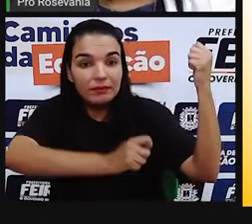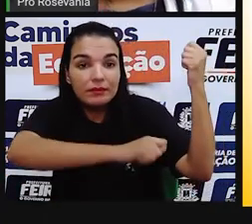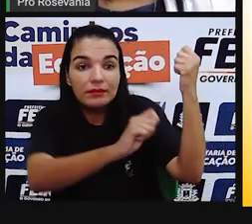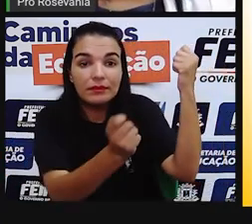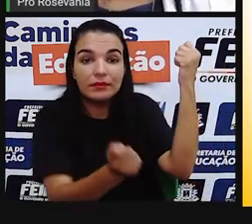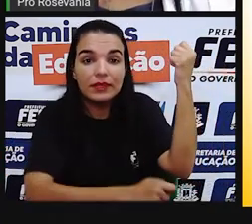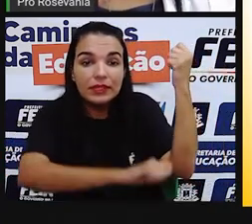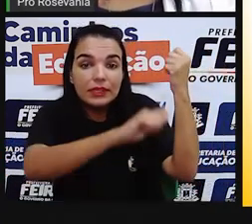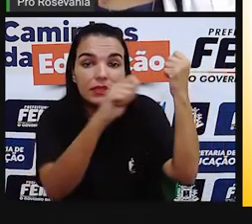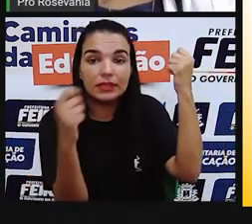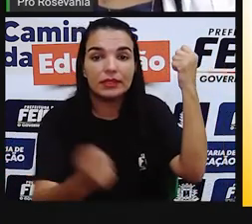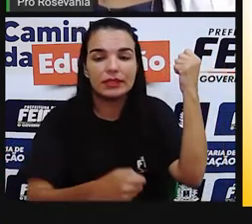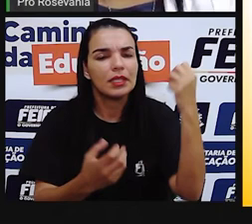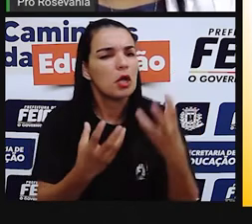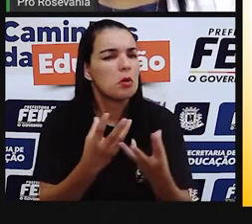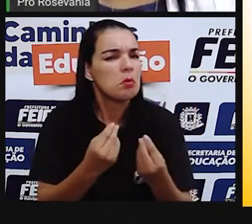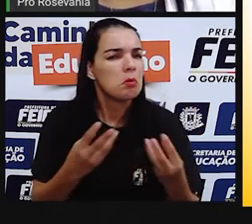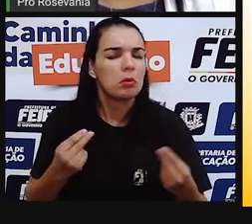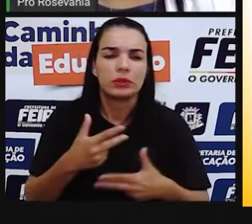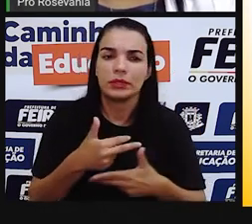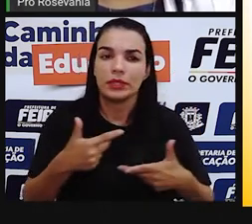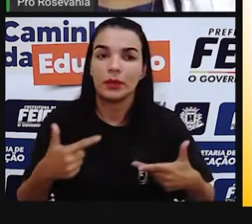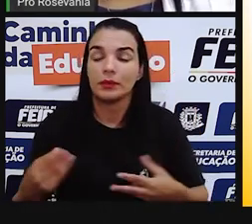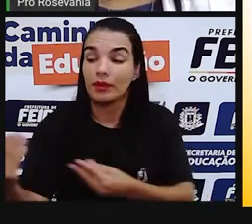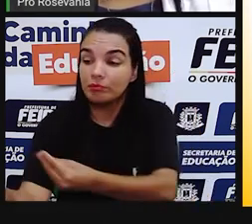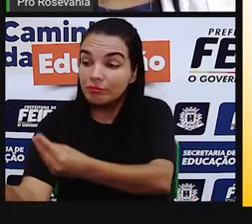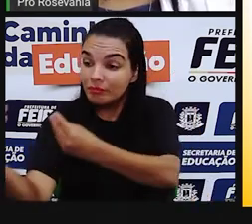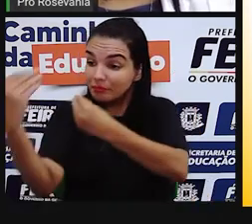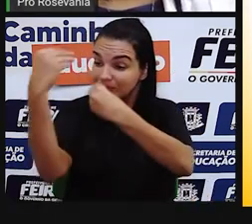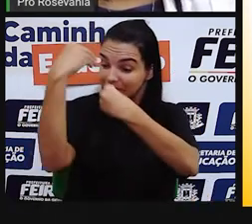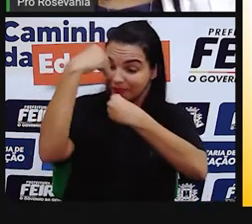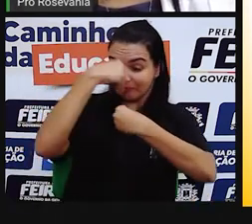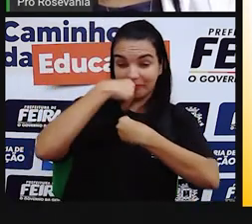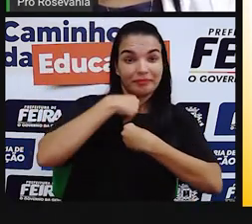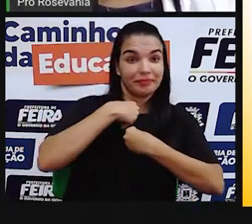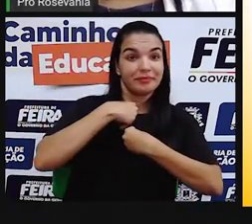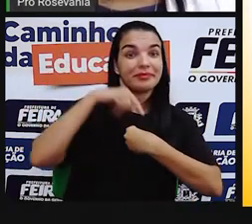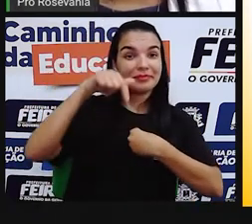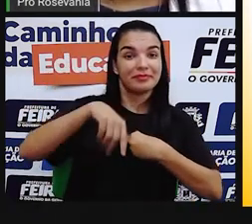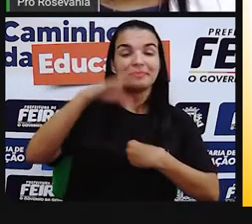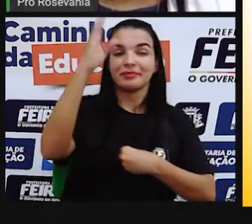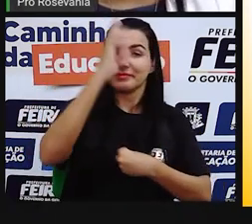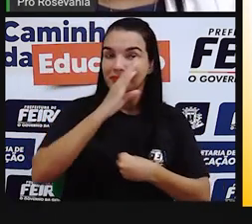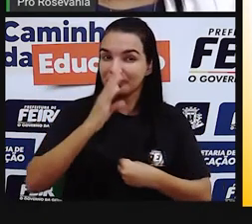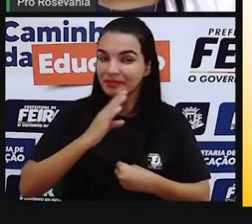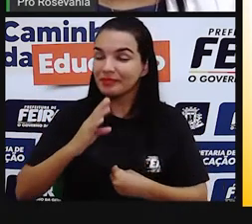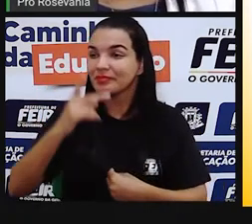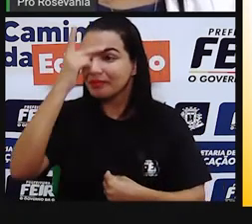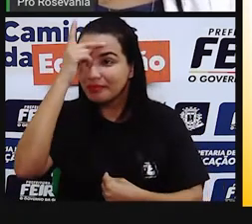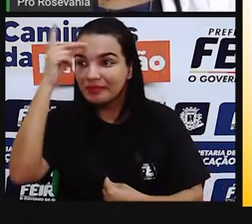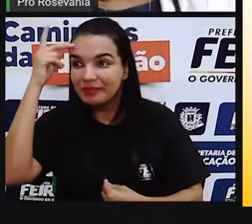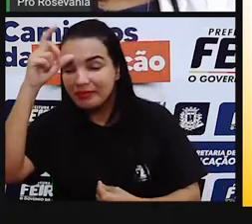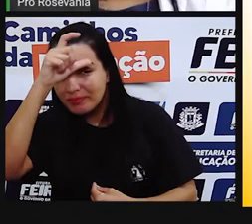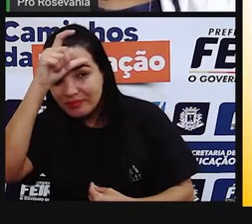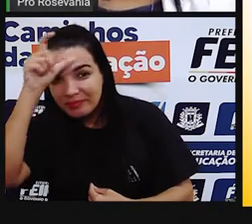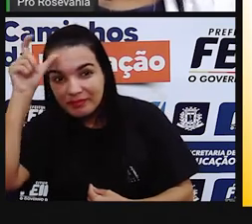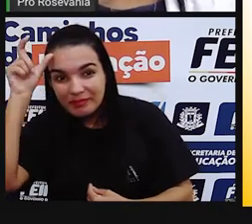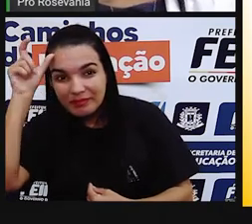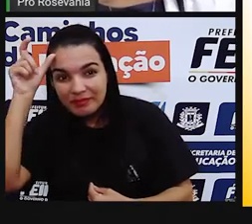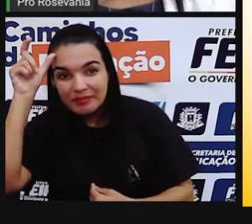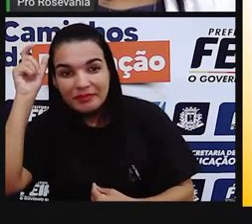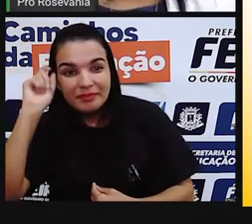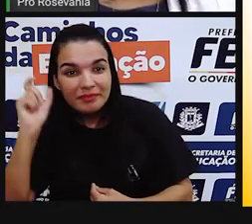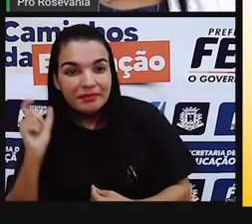gente tem uma série de coisas que a gente herdou, né, dos povos africanos, até a questão de preparar alguns alimentos, né, a gente